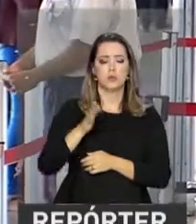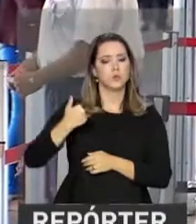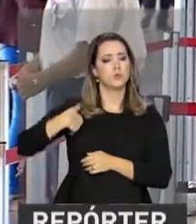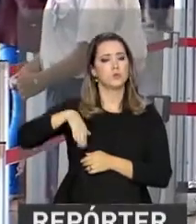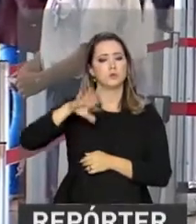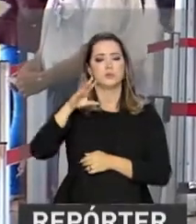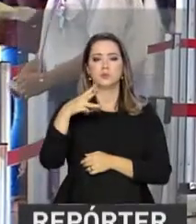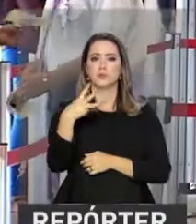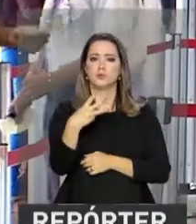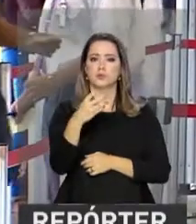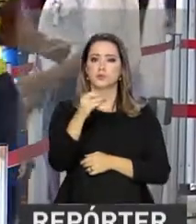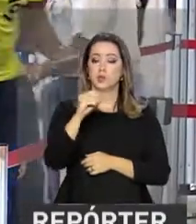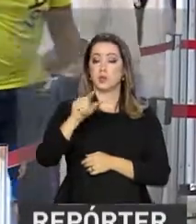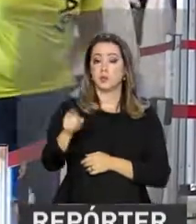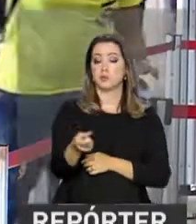mais de 300 mil passageiros